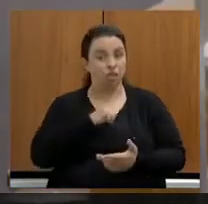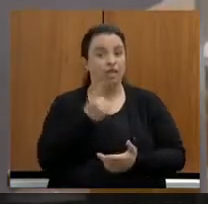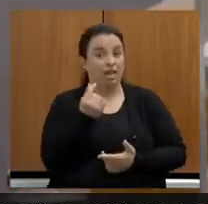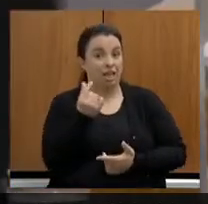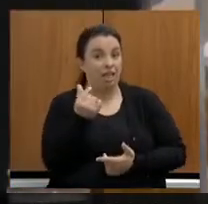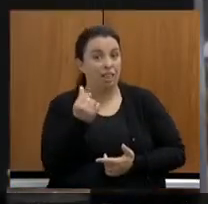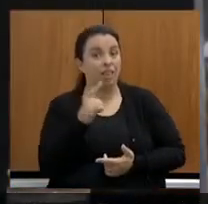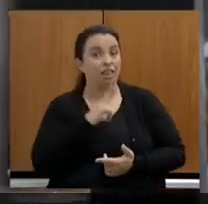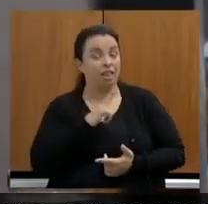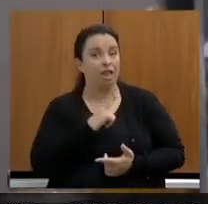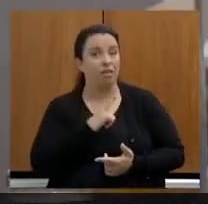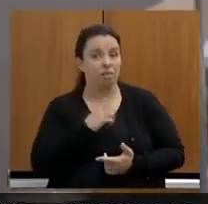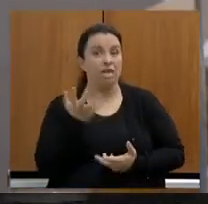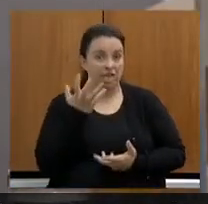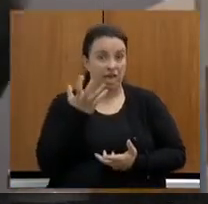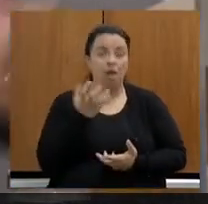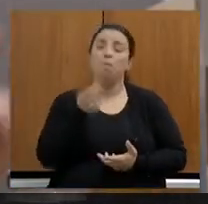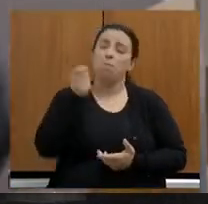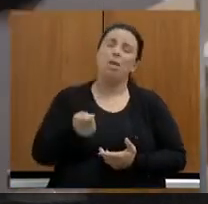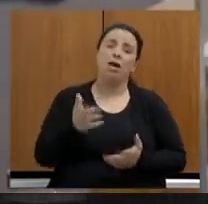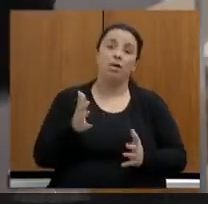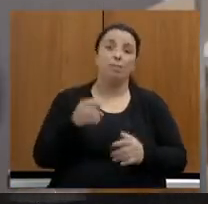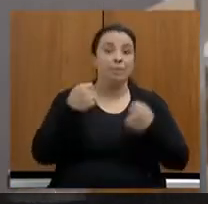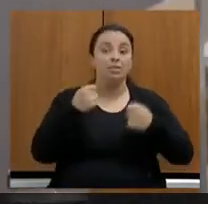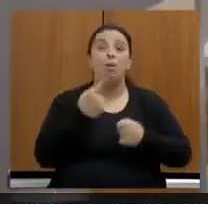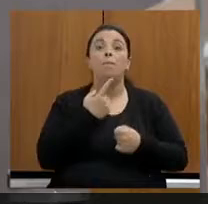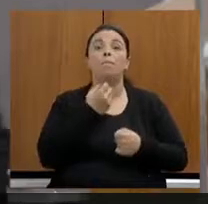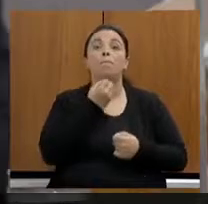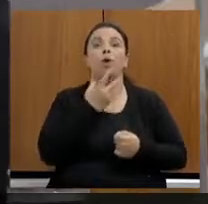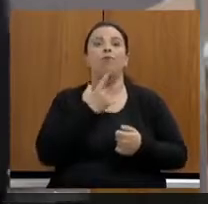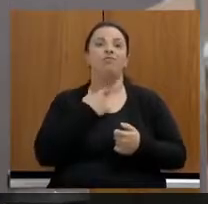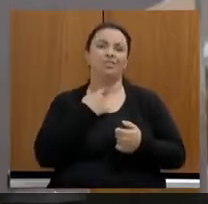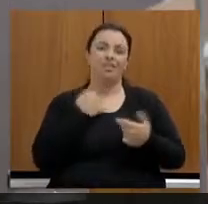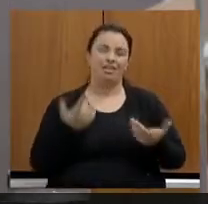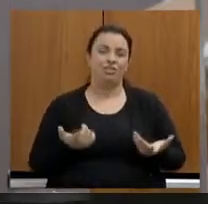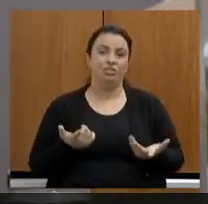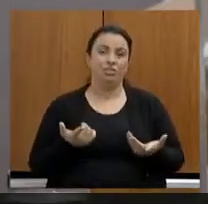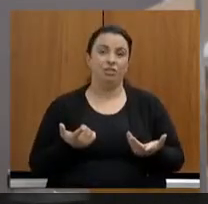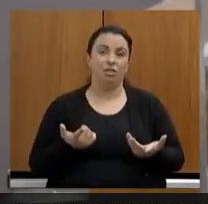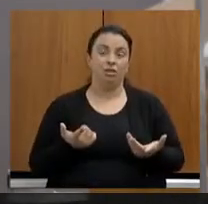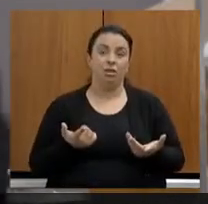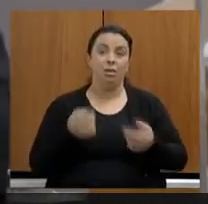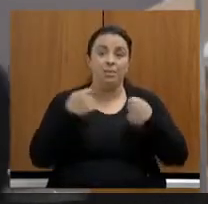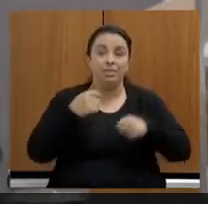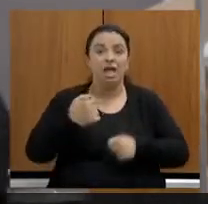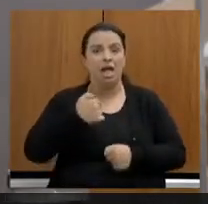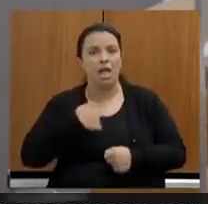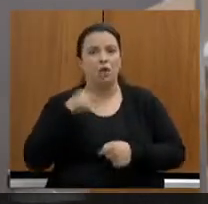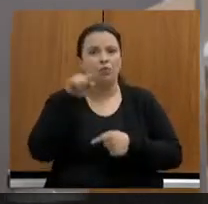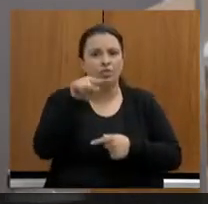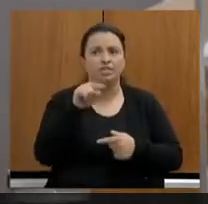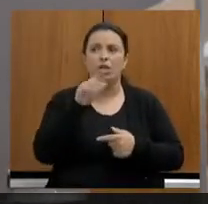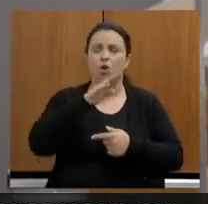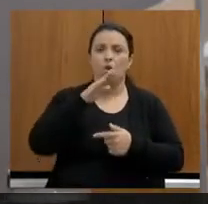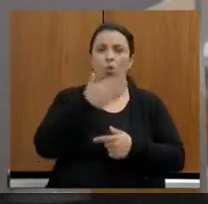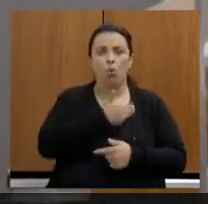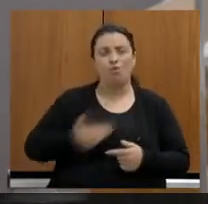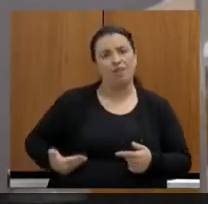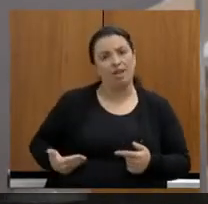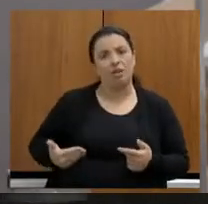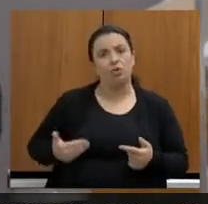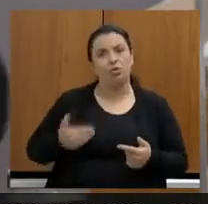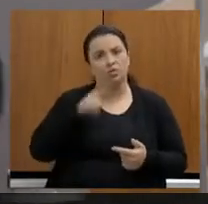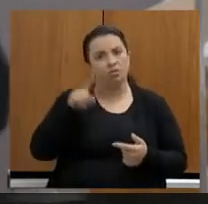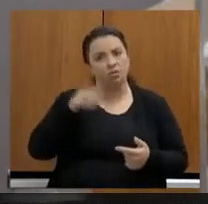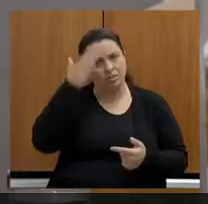basta ter Boa Vontade então que eu você o governador Zema passaram tanto governos aí né que falaram que ia realmente valoriza a